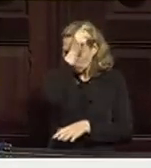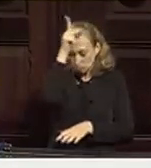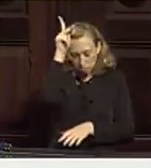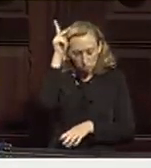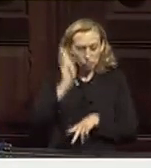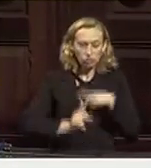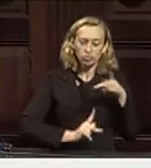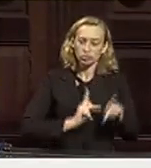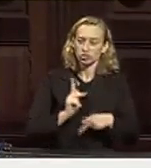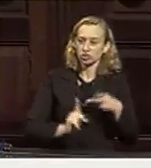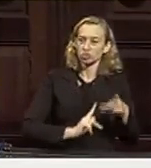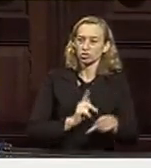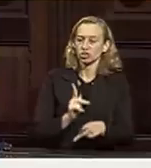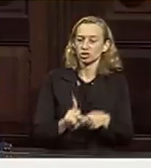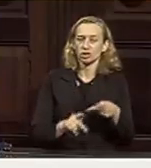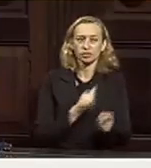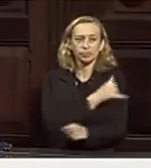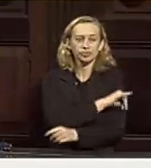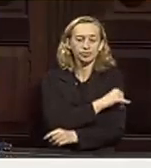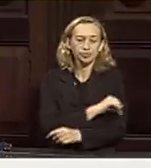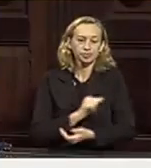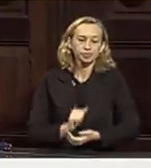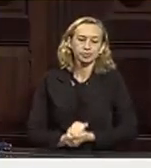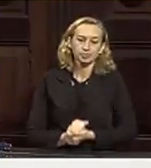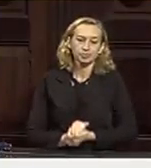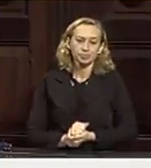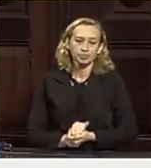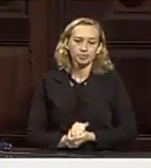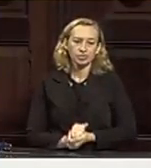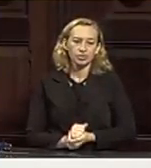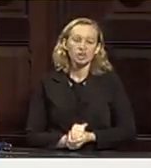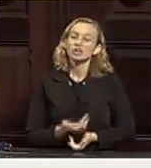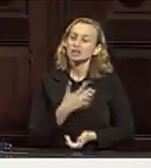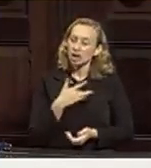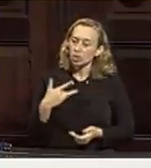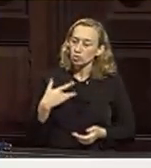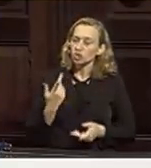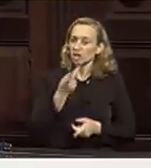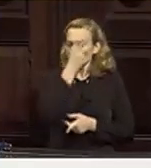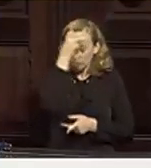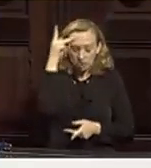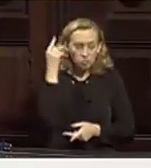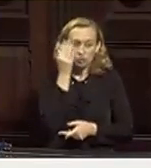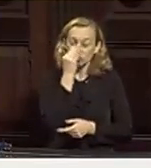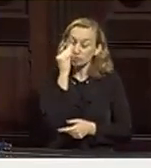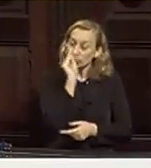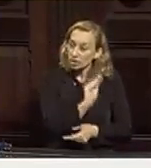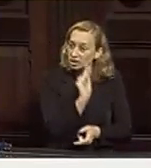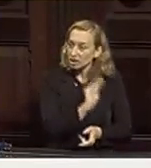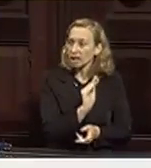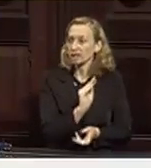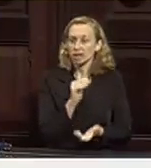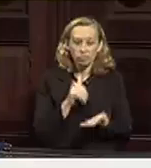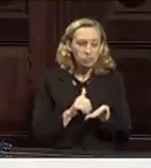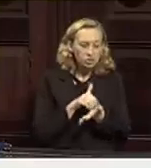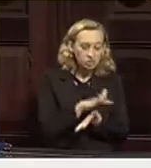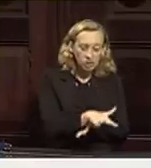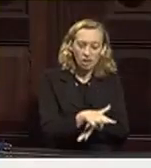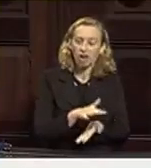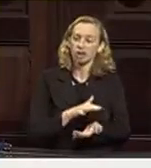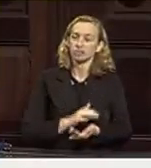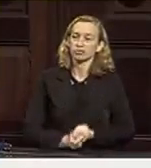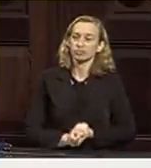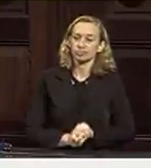Rio de Janeiro, pela saúde das pessoas que estão abandonadas, com as UPAs